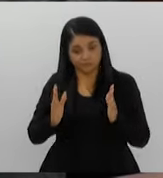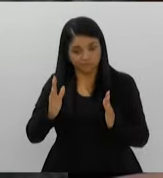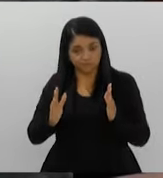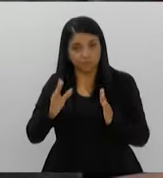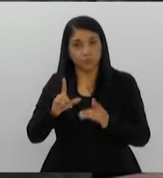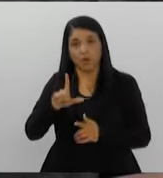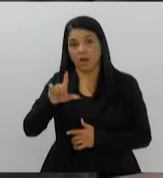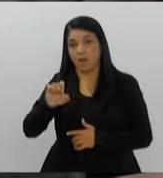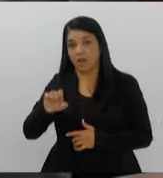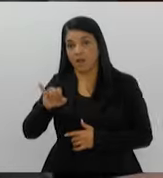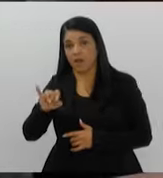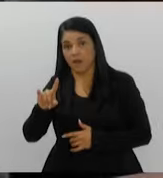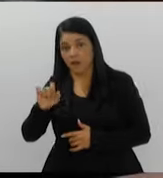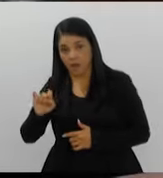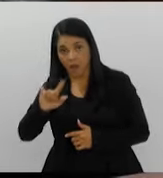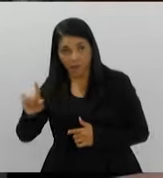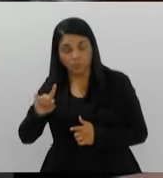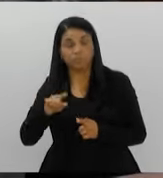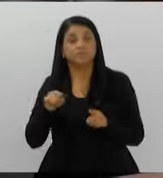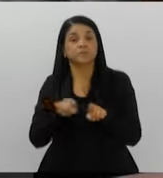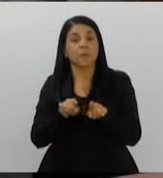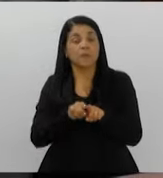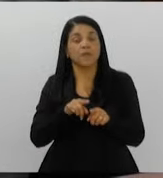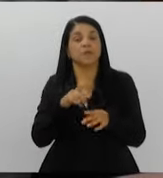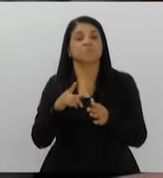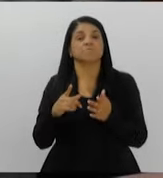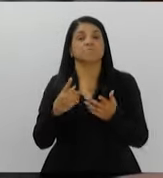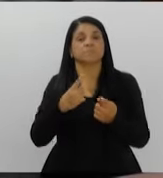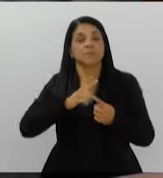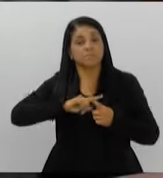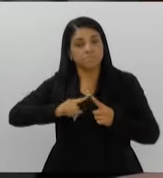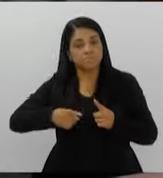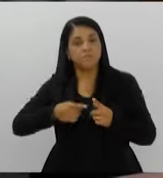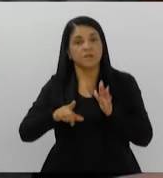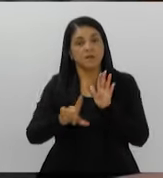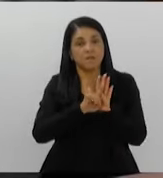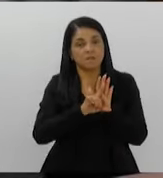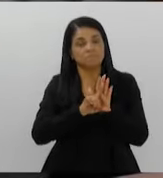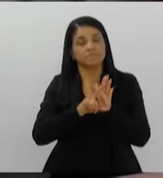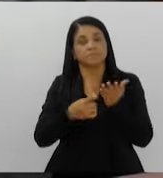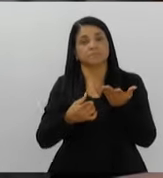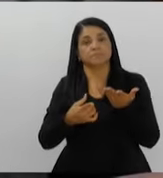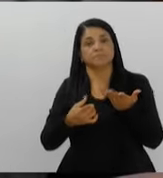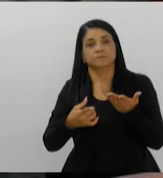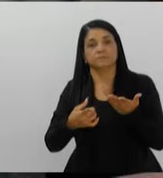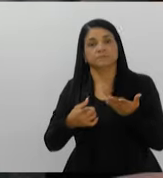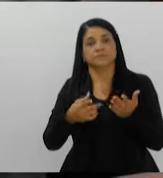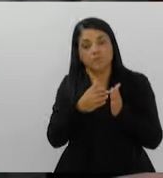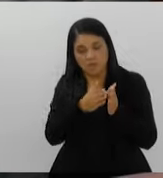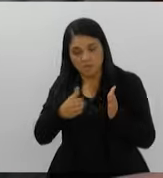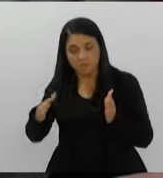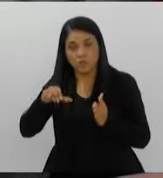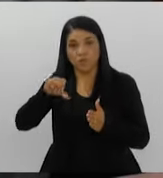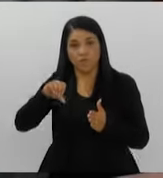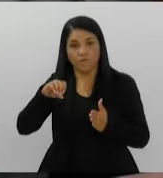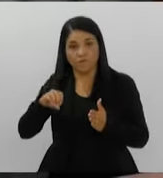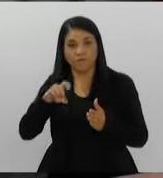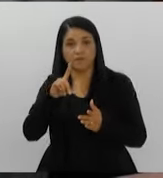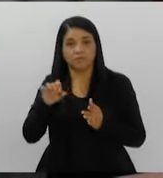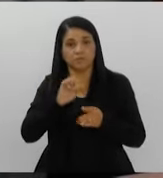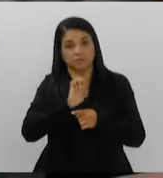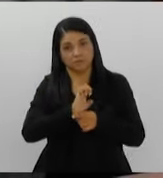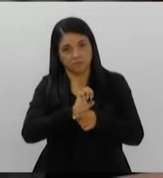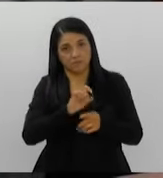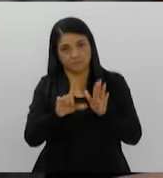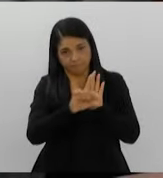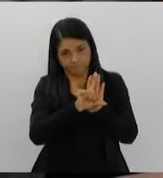leilão, infringindo uma legislação estadual que aumenta esse prazo para 90 dias, e o que vimos foi carro de